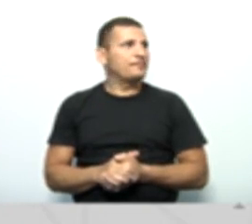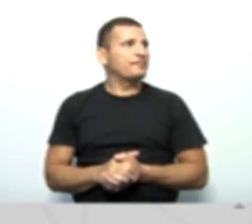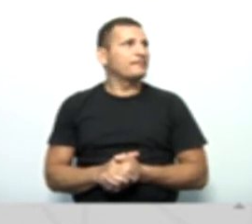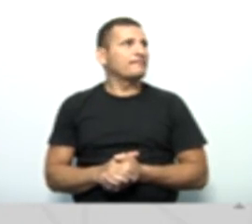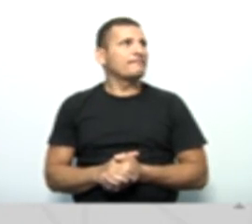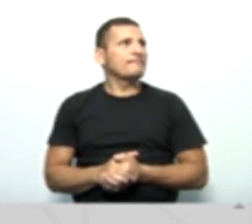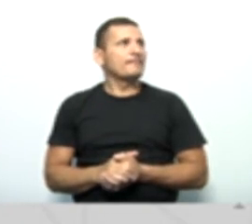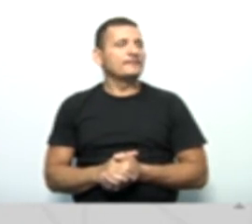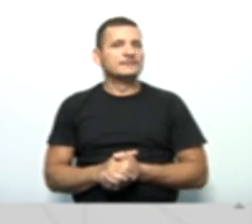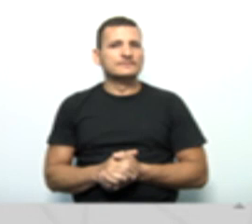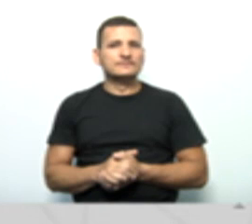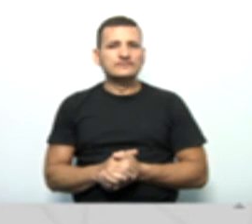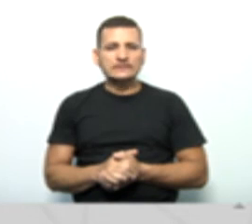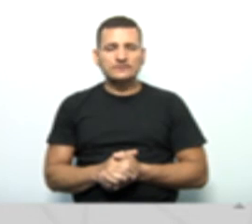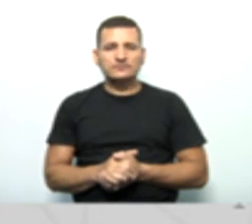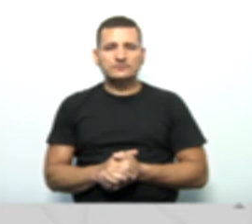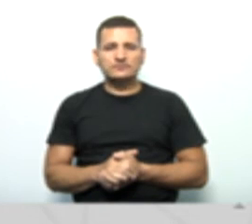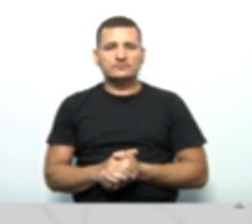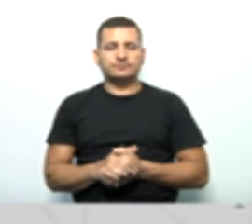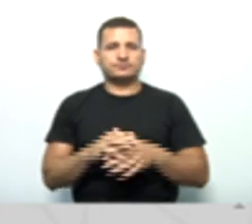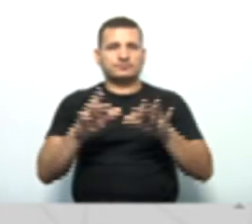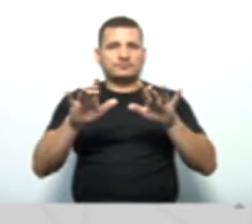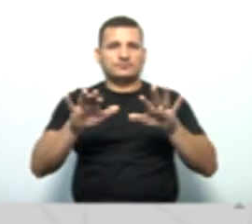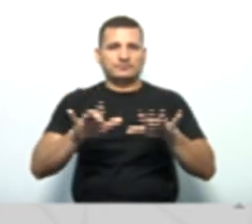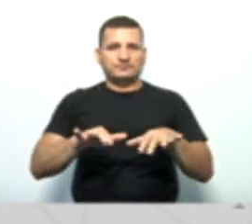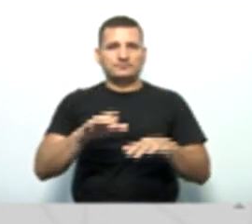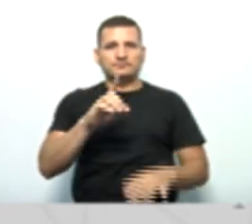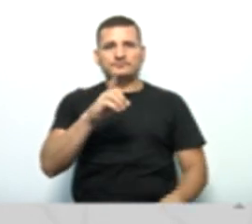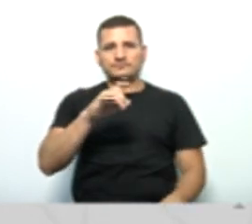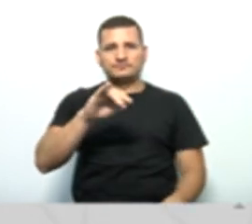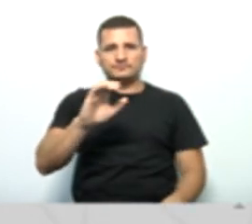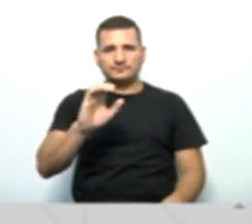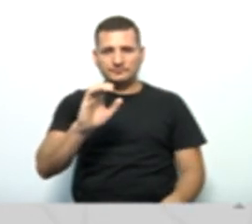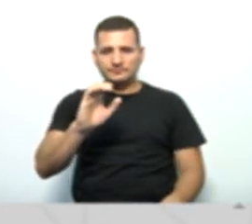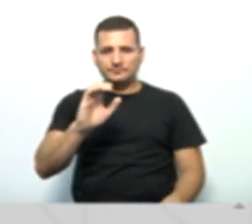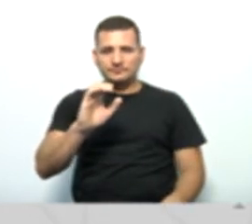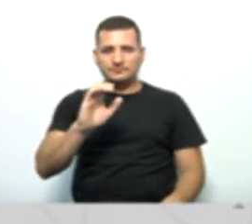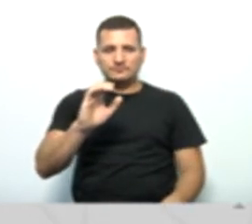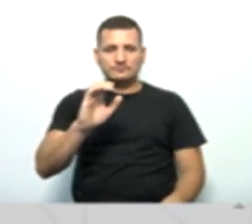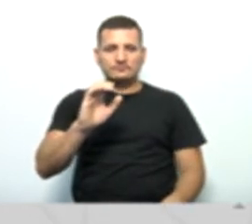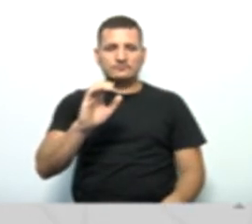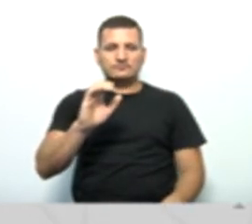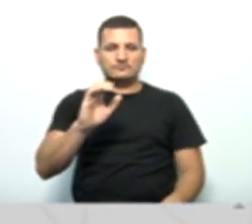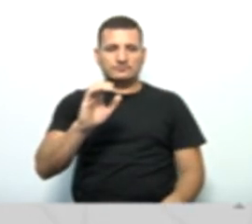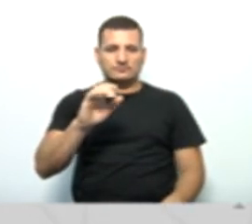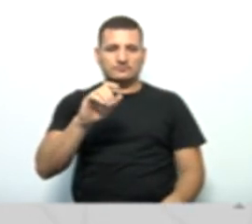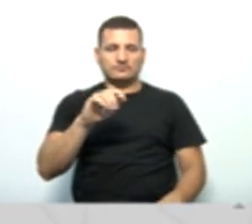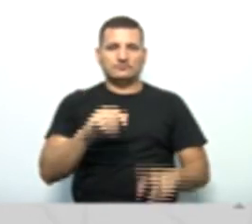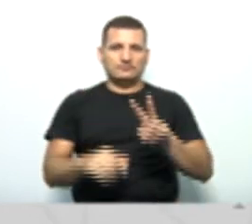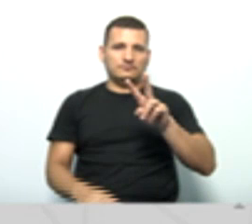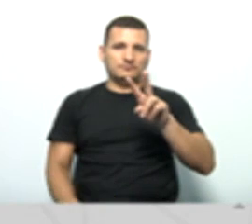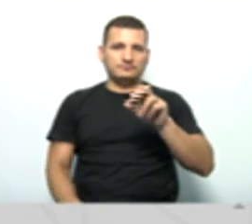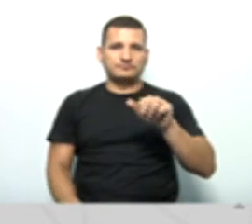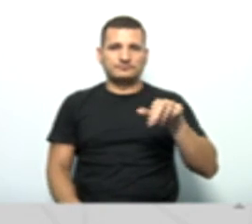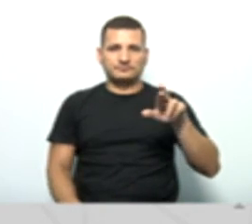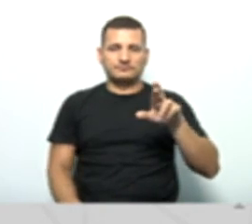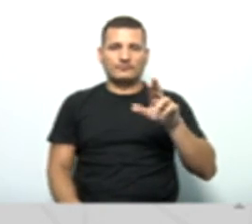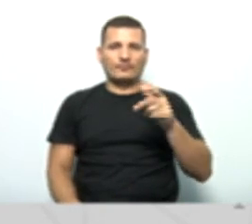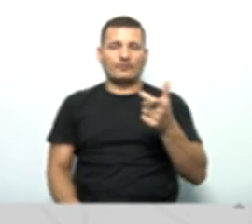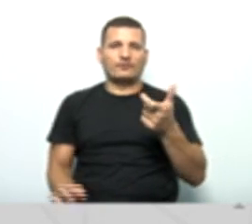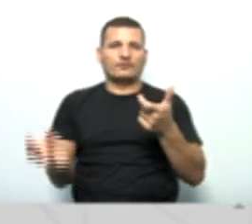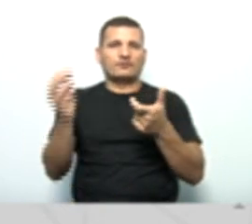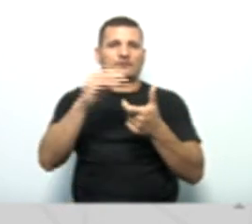de dados, você deve construir um script do tipo dicionário, que receba de uma variável as seguintes